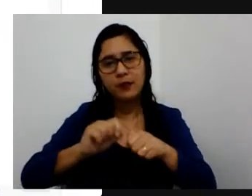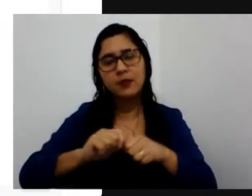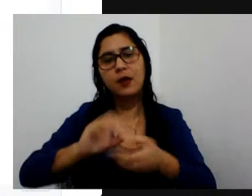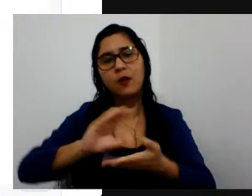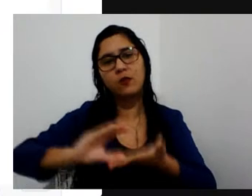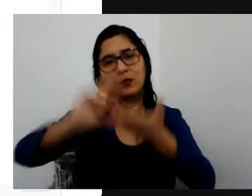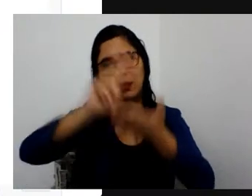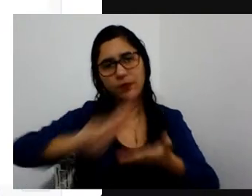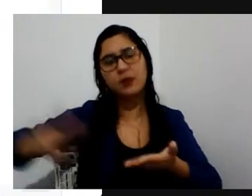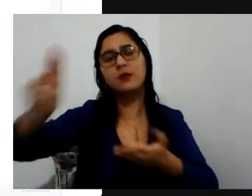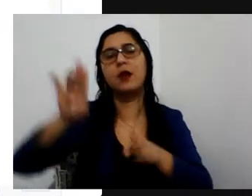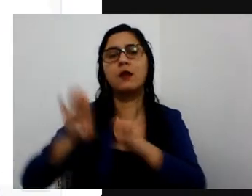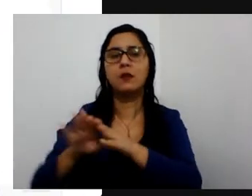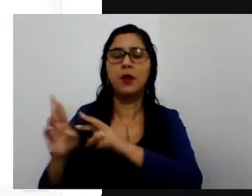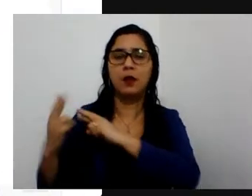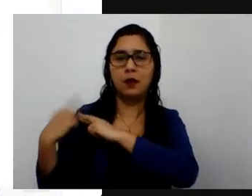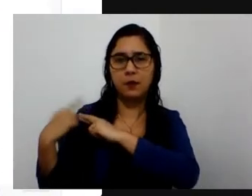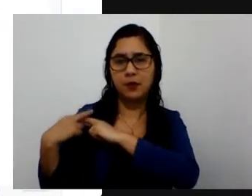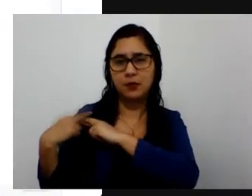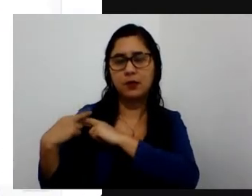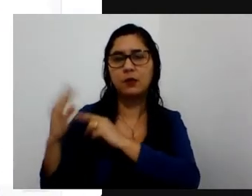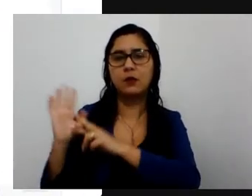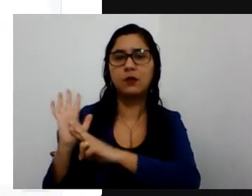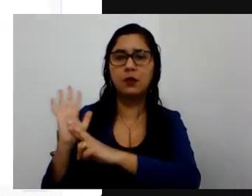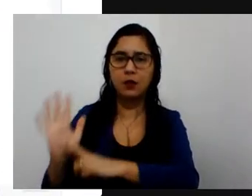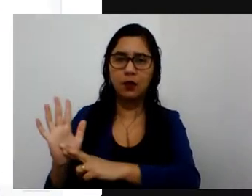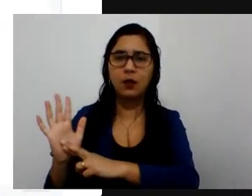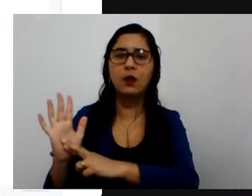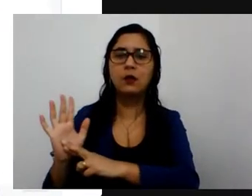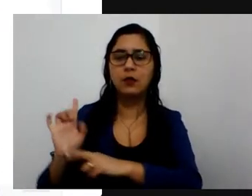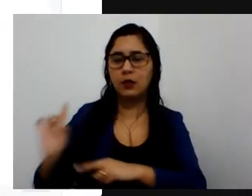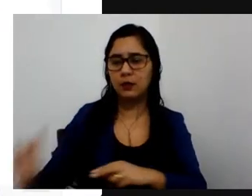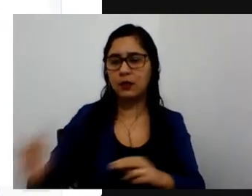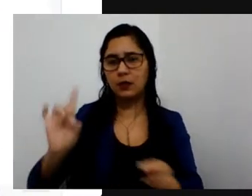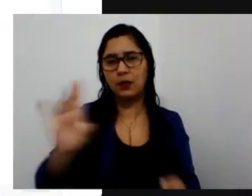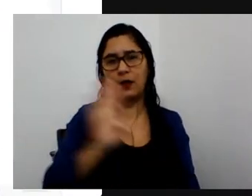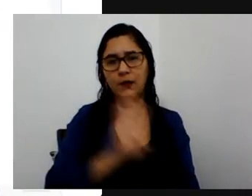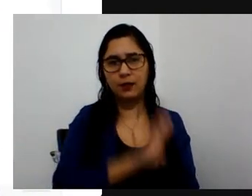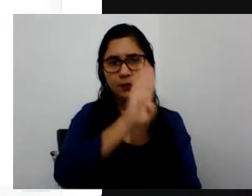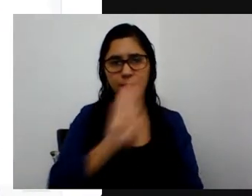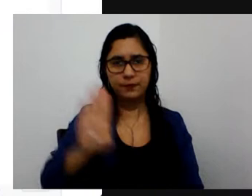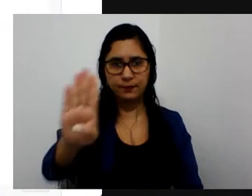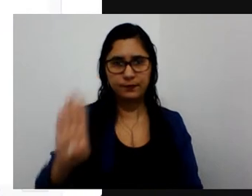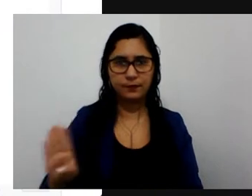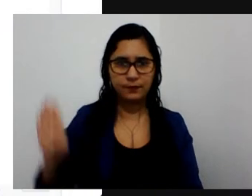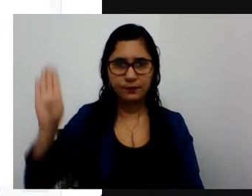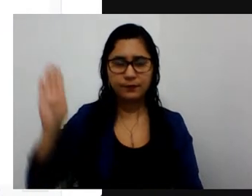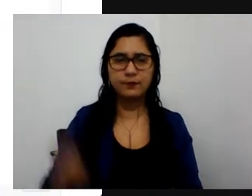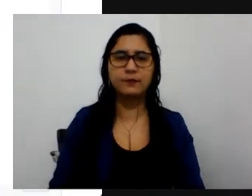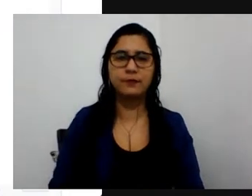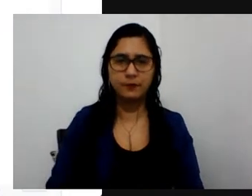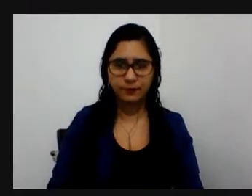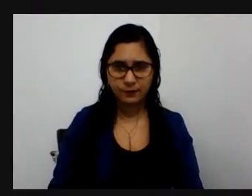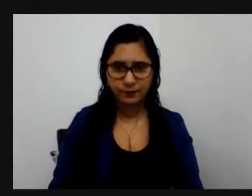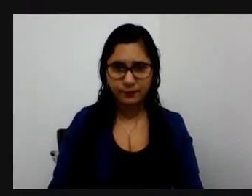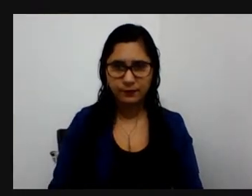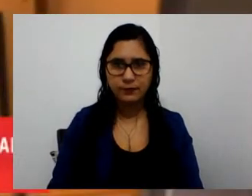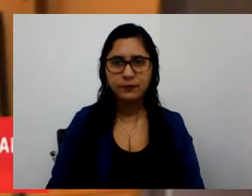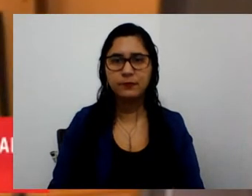e os representantes designados pelas candidaturas. Muito obrigado.